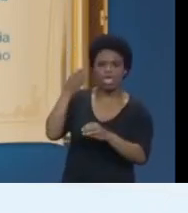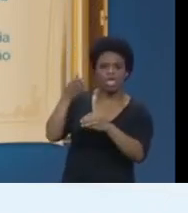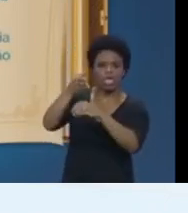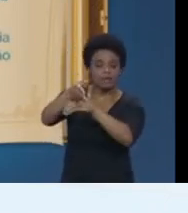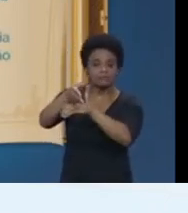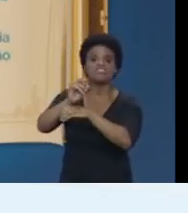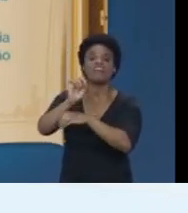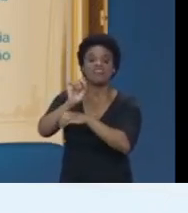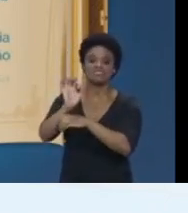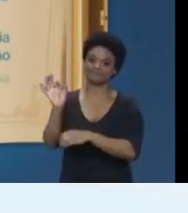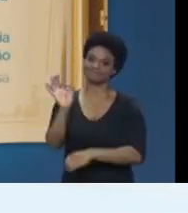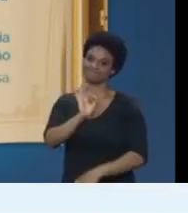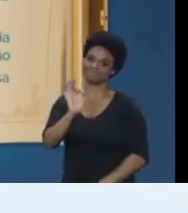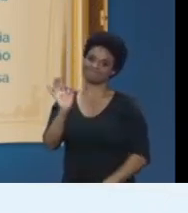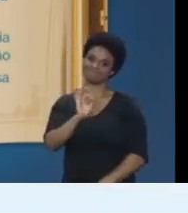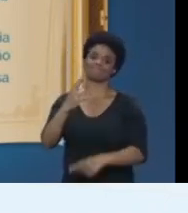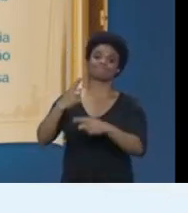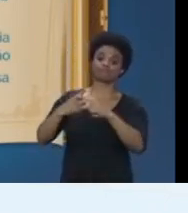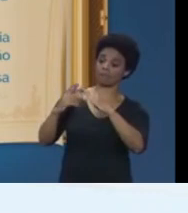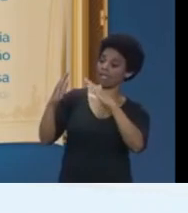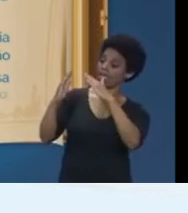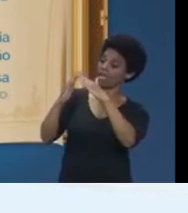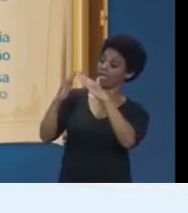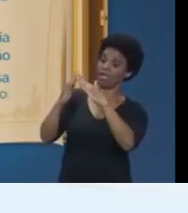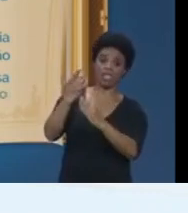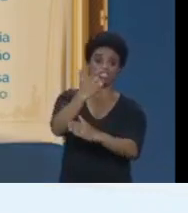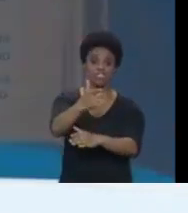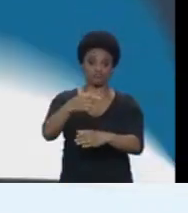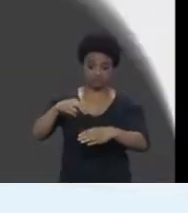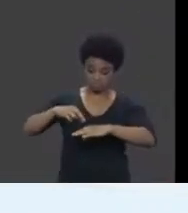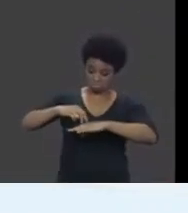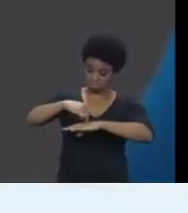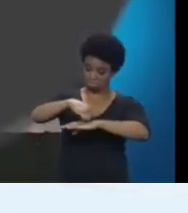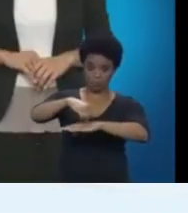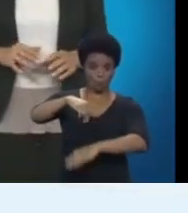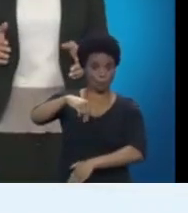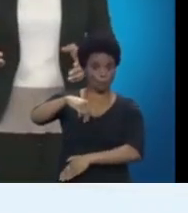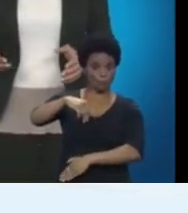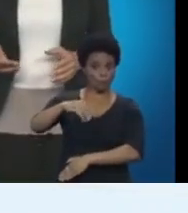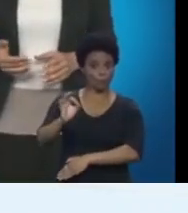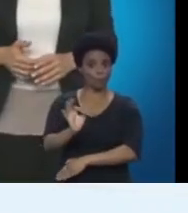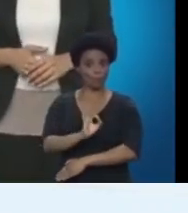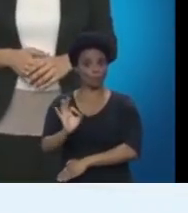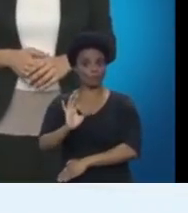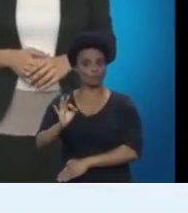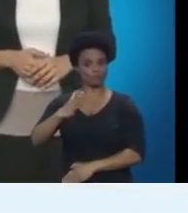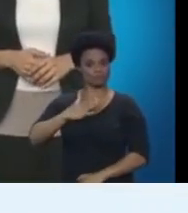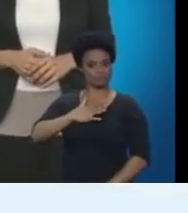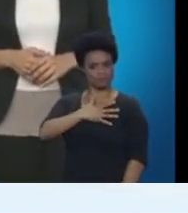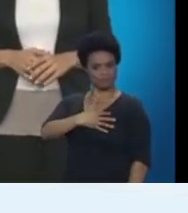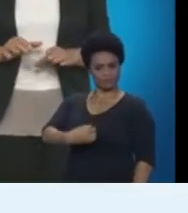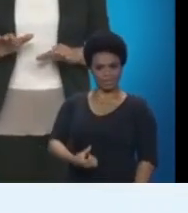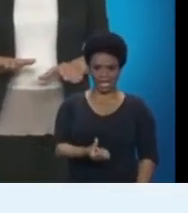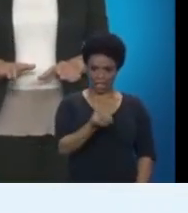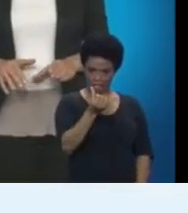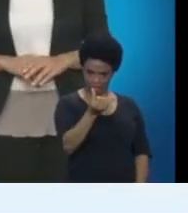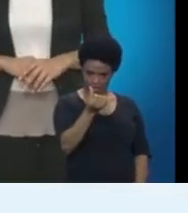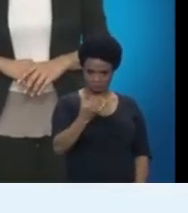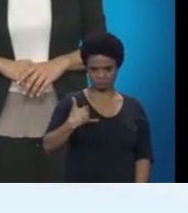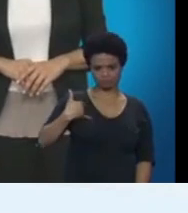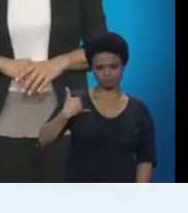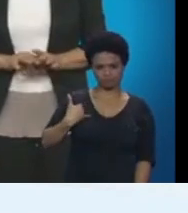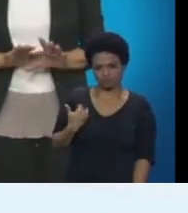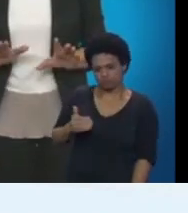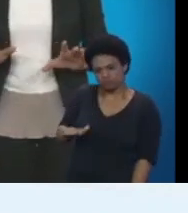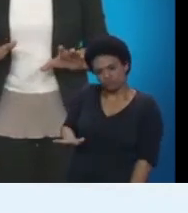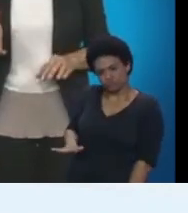nela não, porque na casa não tinha chão. Quando meu filho de 6 anos, o Chico, era bem